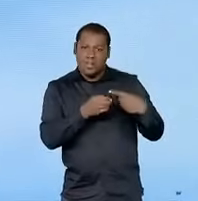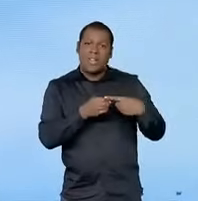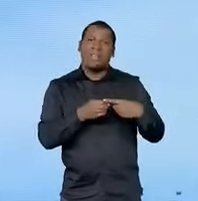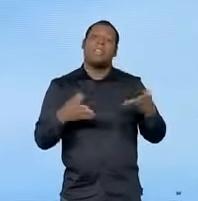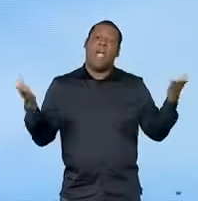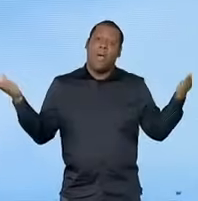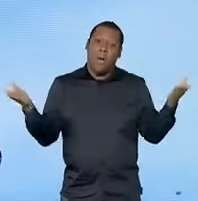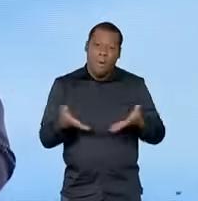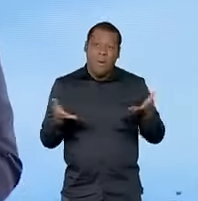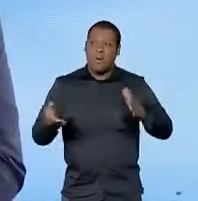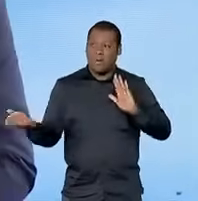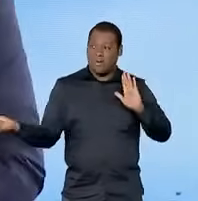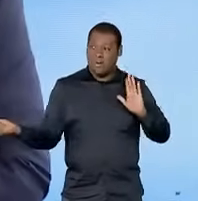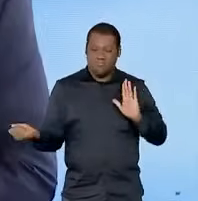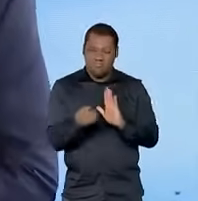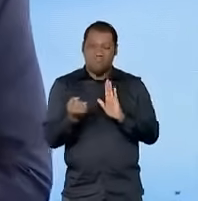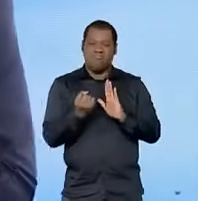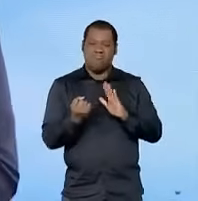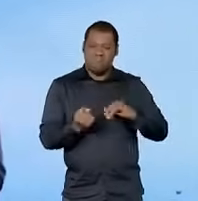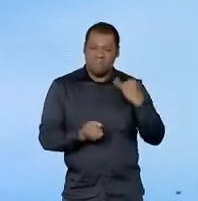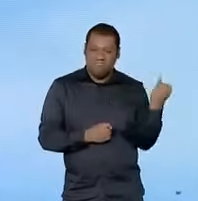Parabéns.